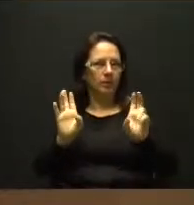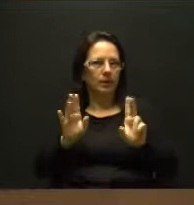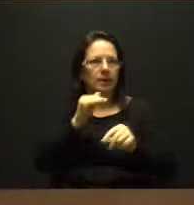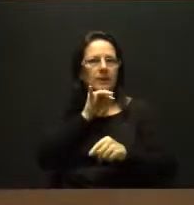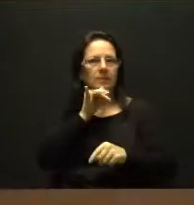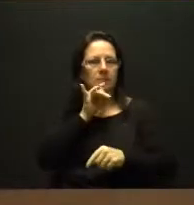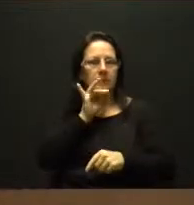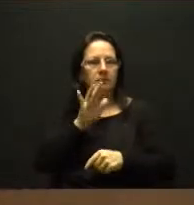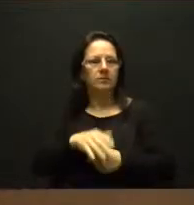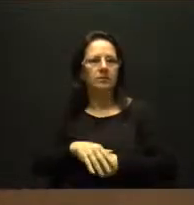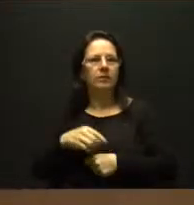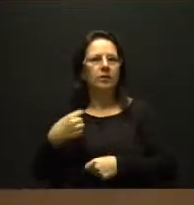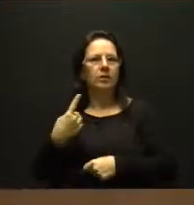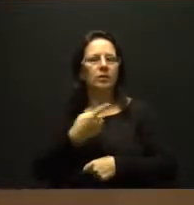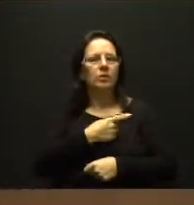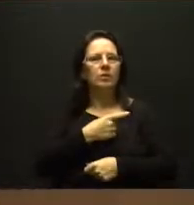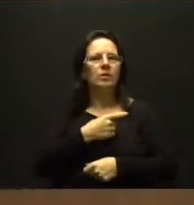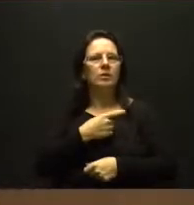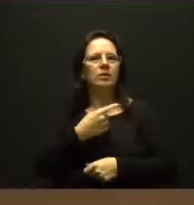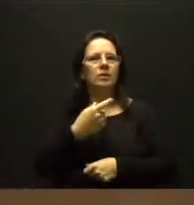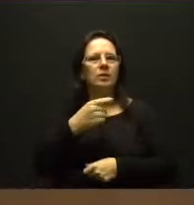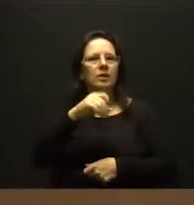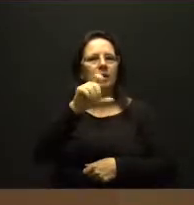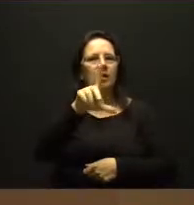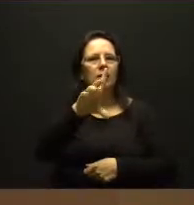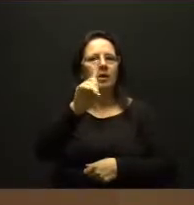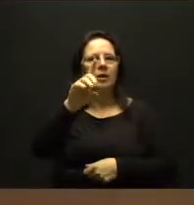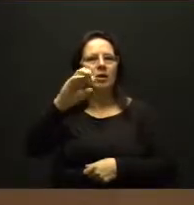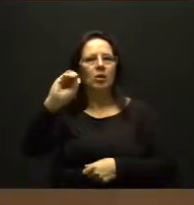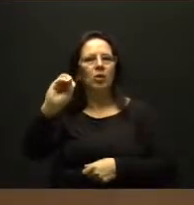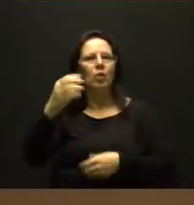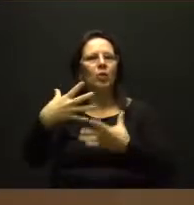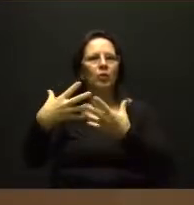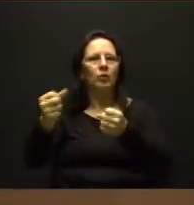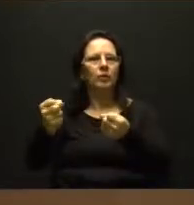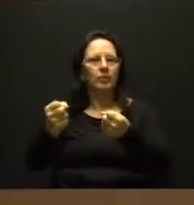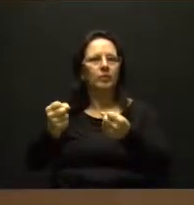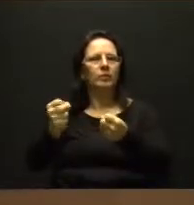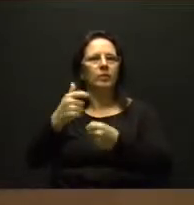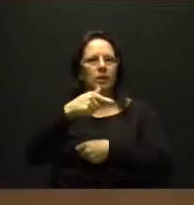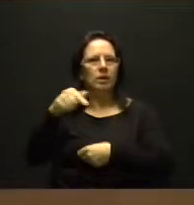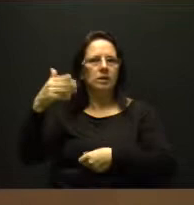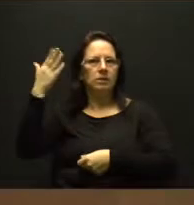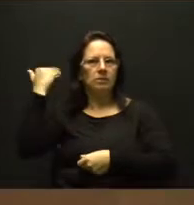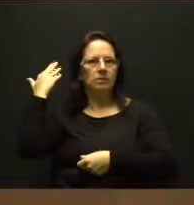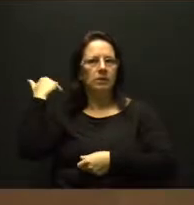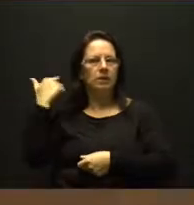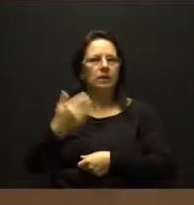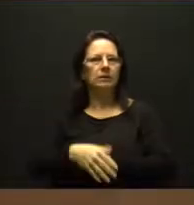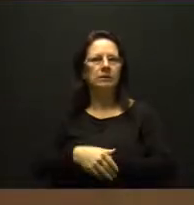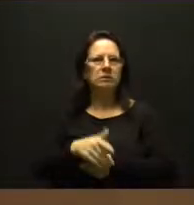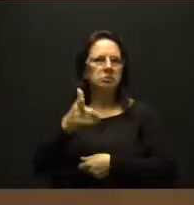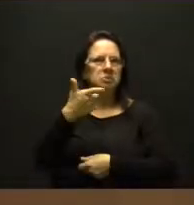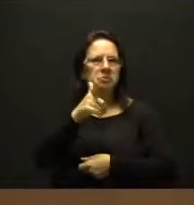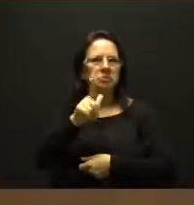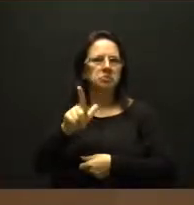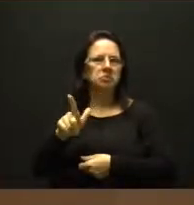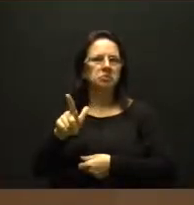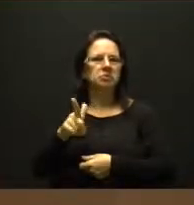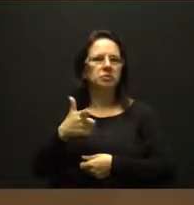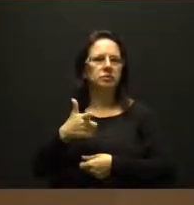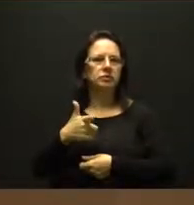exemplo nós aprovamos a ld ó semana retrasada acredito que uma retrancada e lá não tinha a previsão